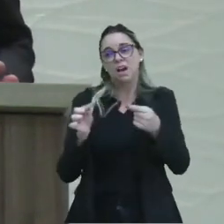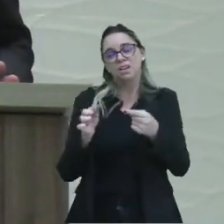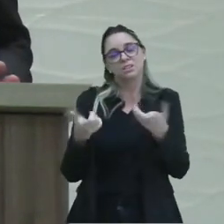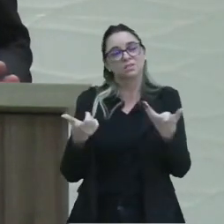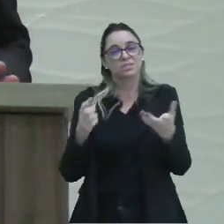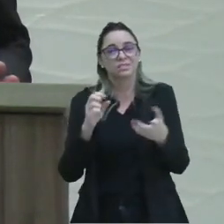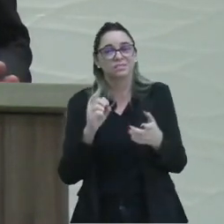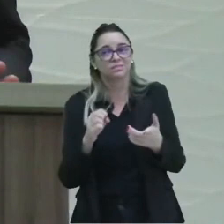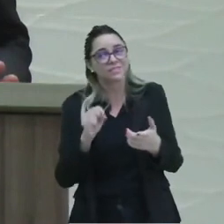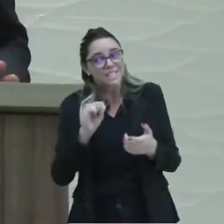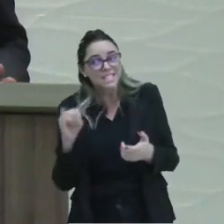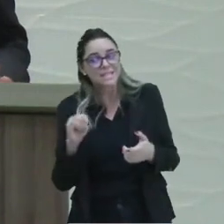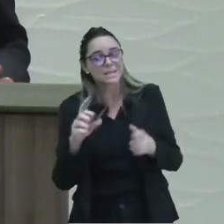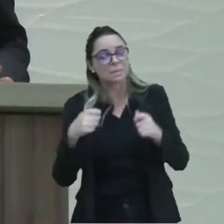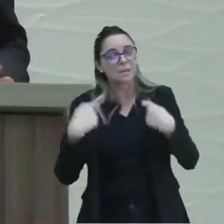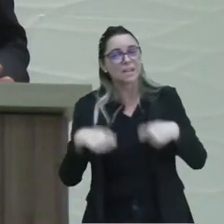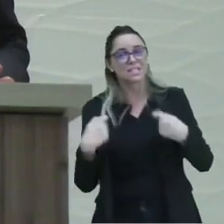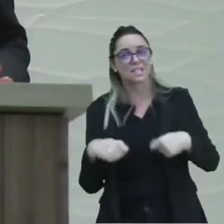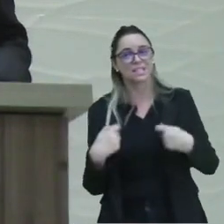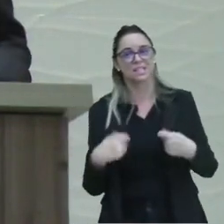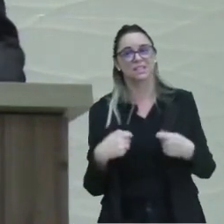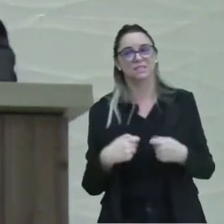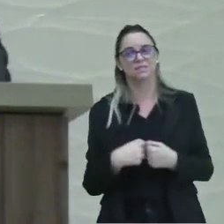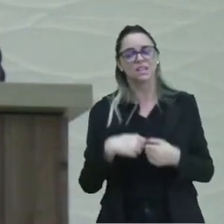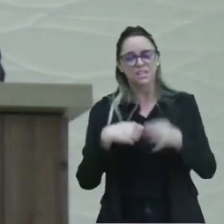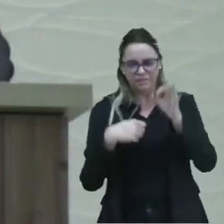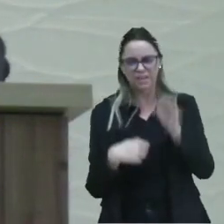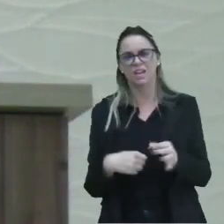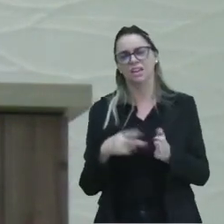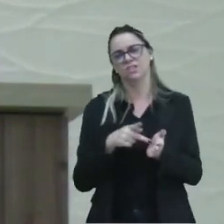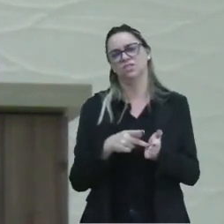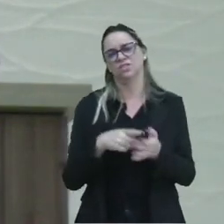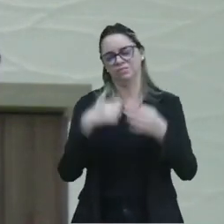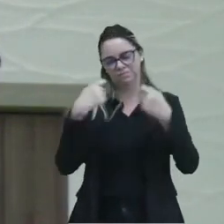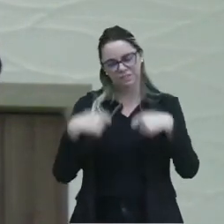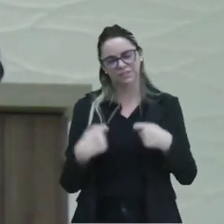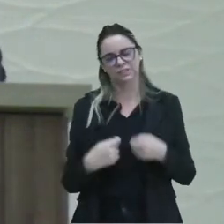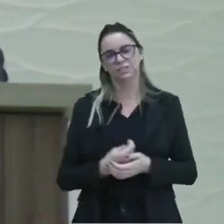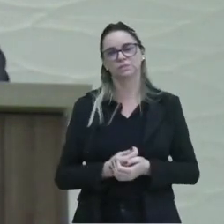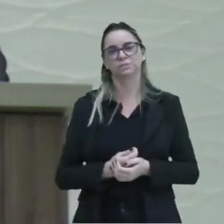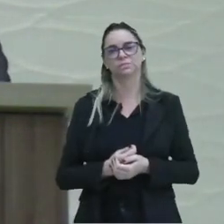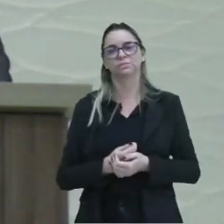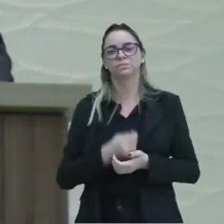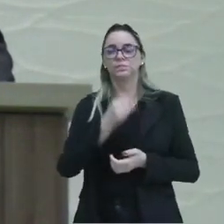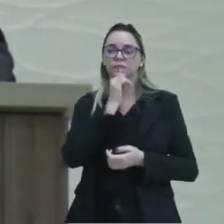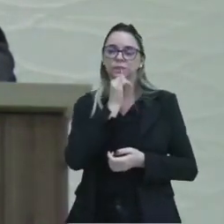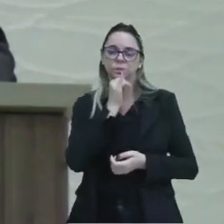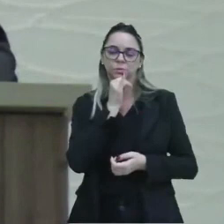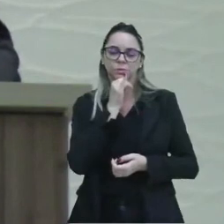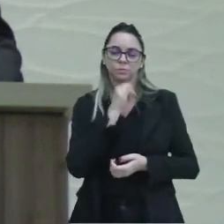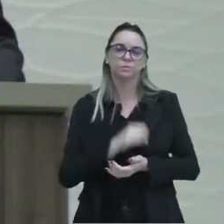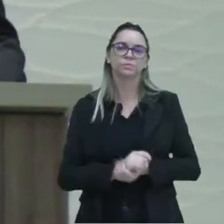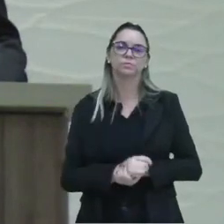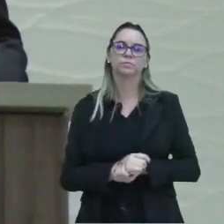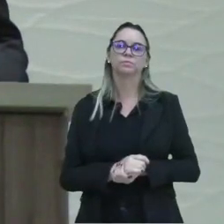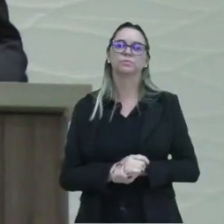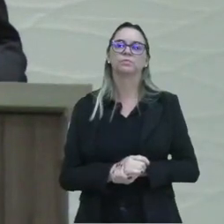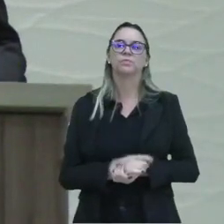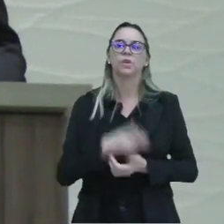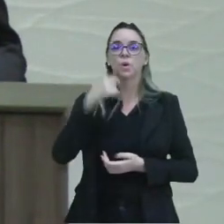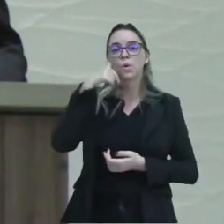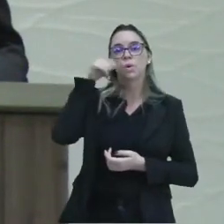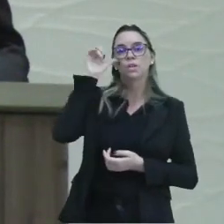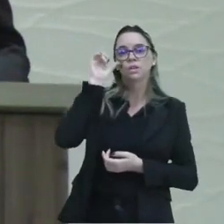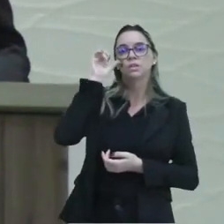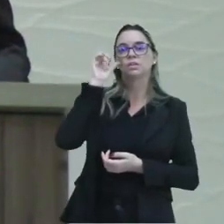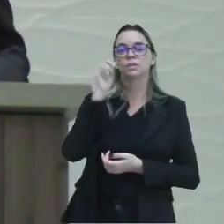necessidade plausível, senhor presidente. Por exemplo, ontem a presidente do